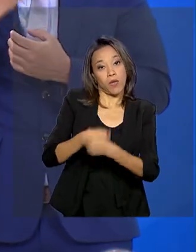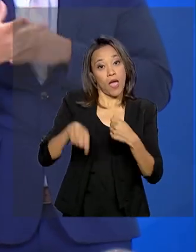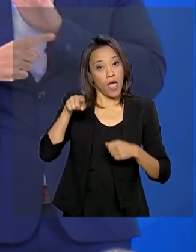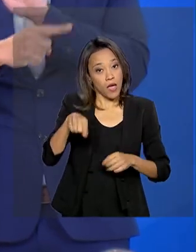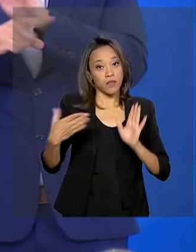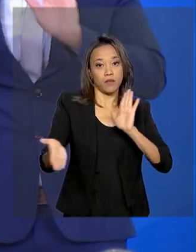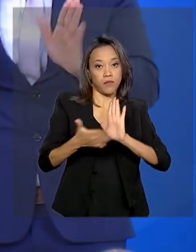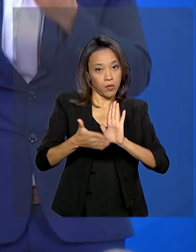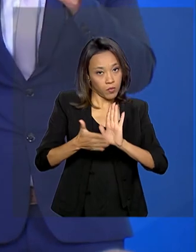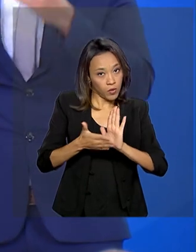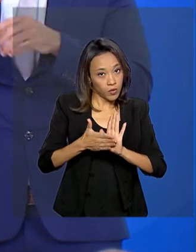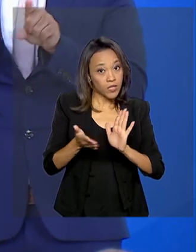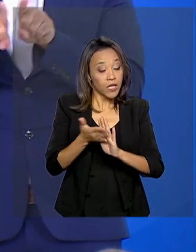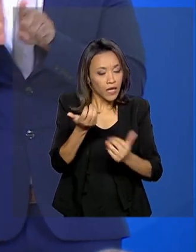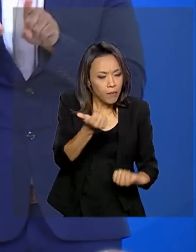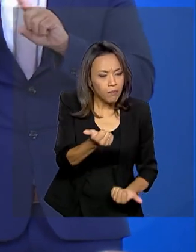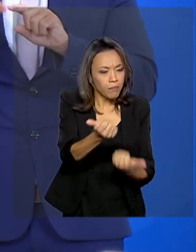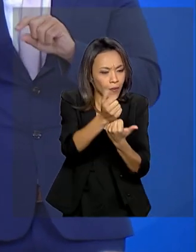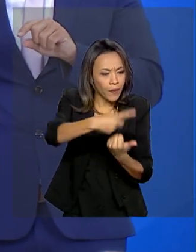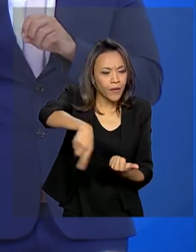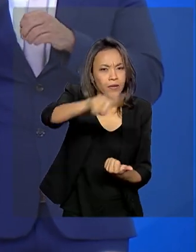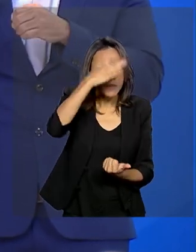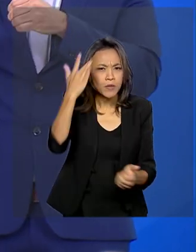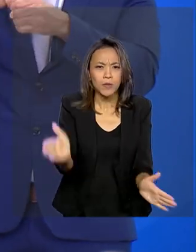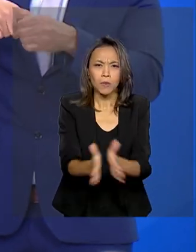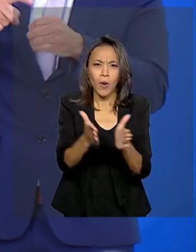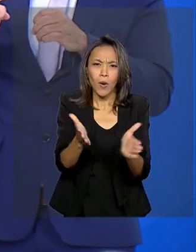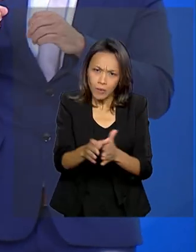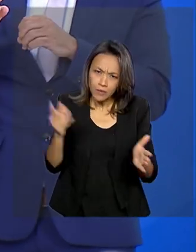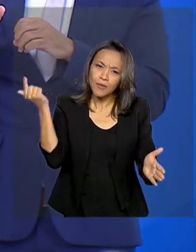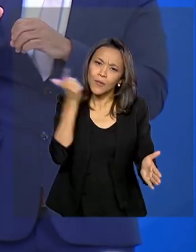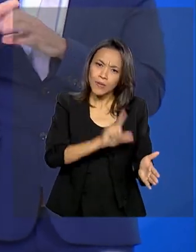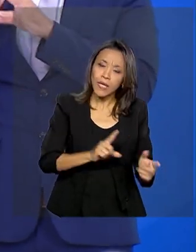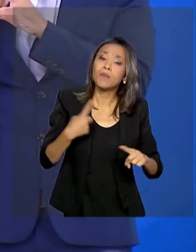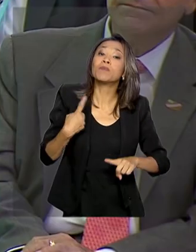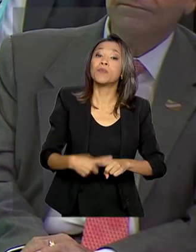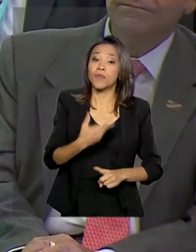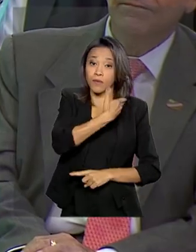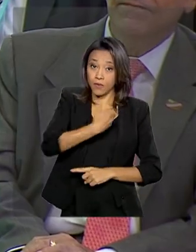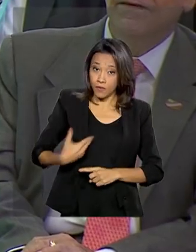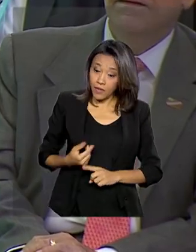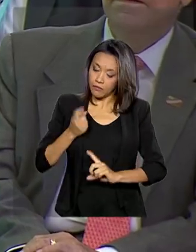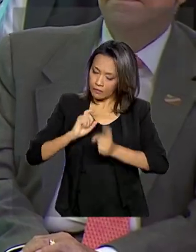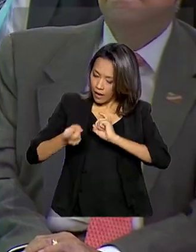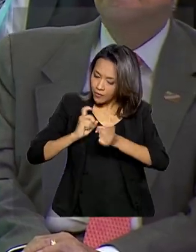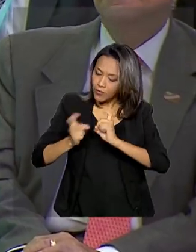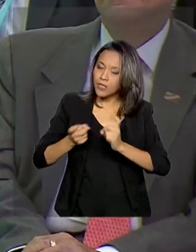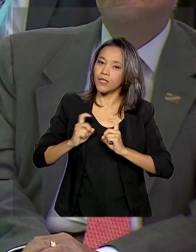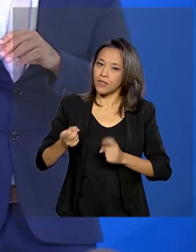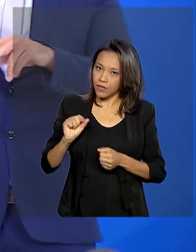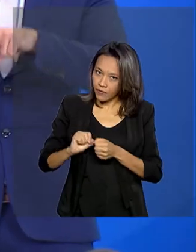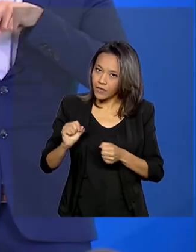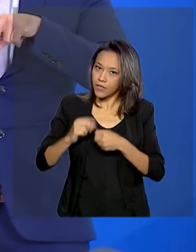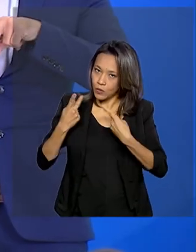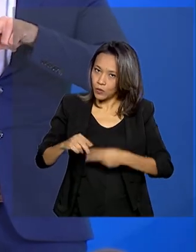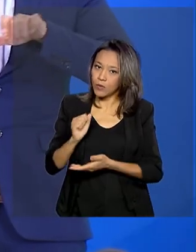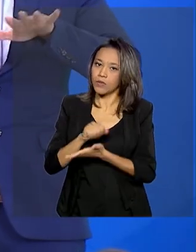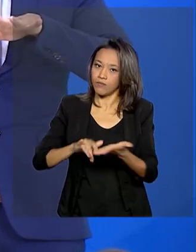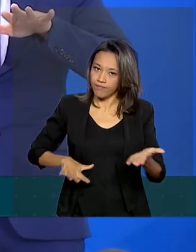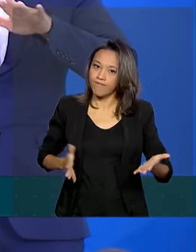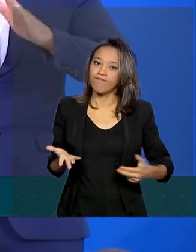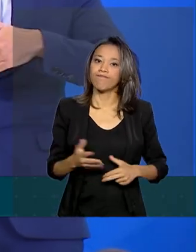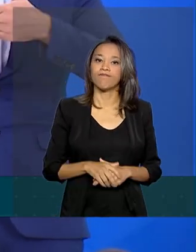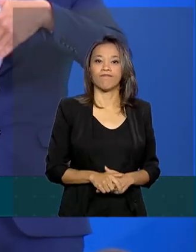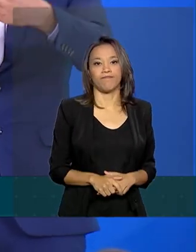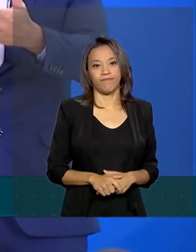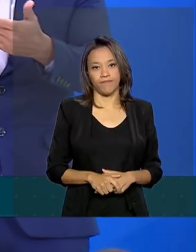que favorece as classes mais baixas só é possível porque o governo está fazendo o dever de casa. Temos que prosseguir